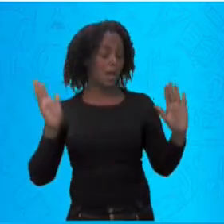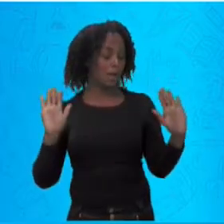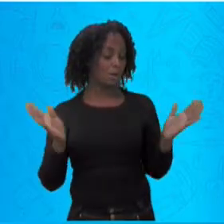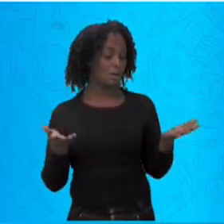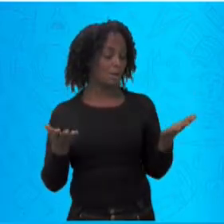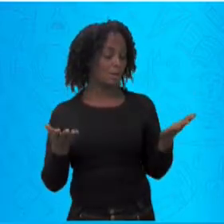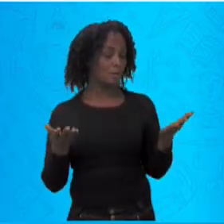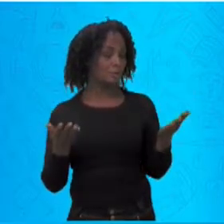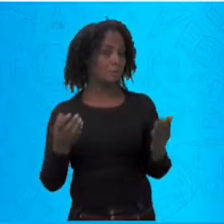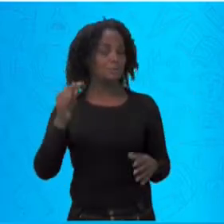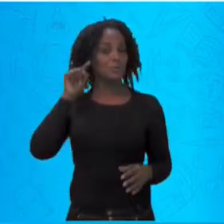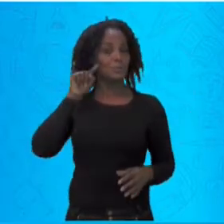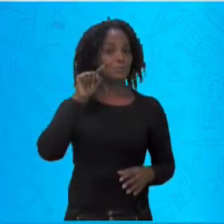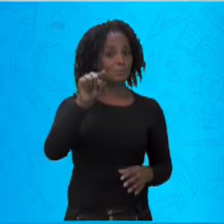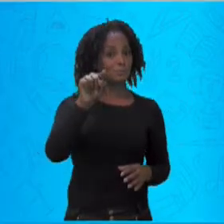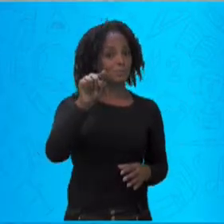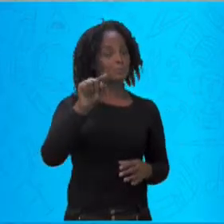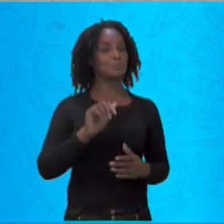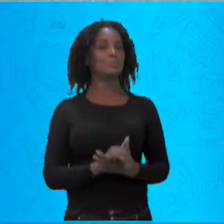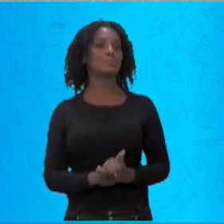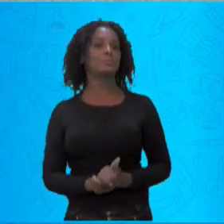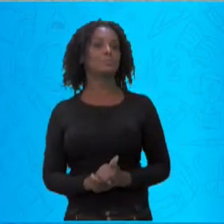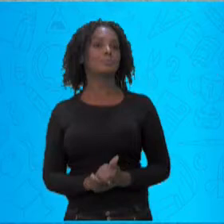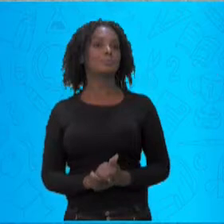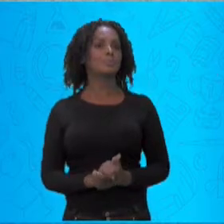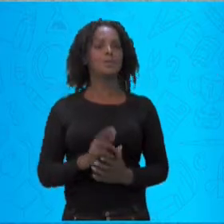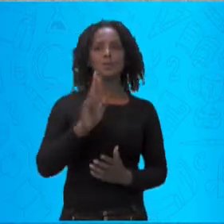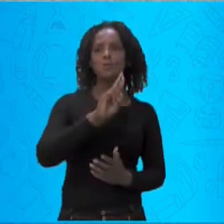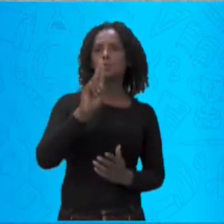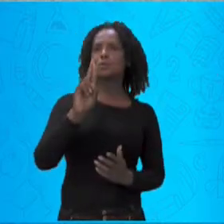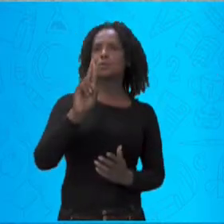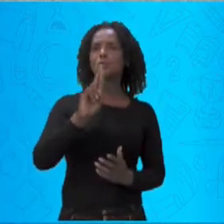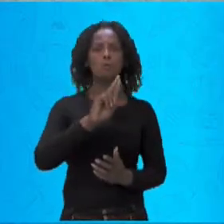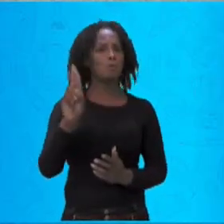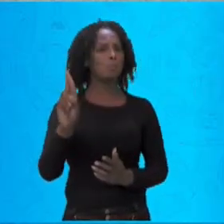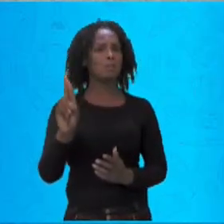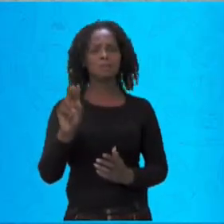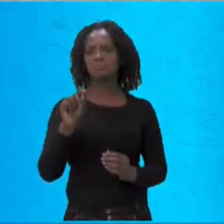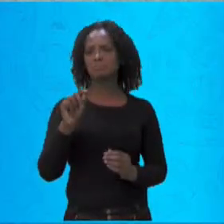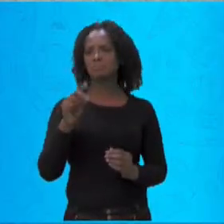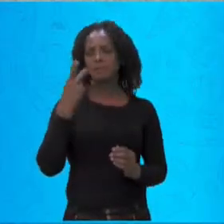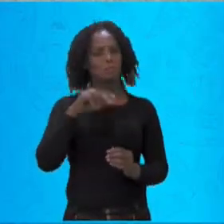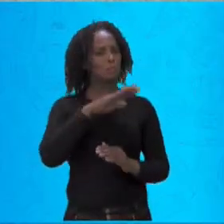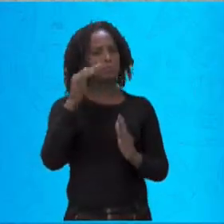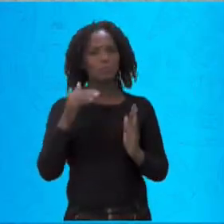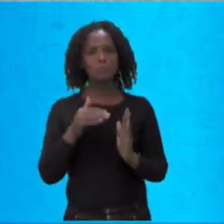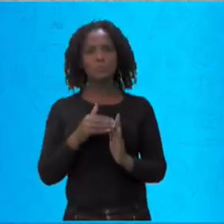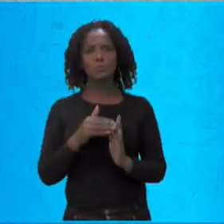ponto final. O nome já diz tudo. Ele é usado para